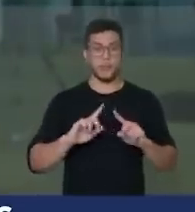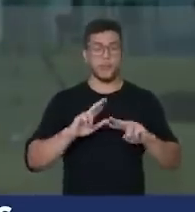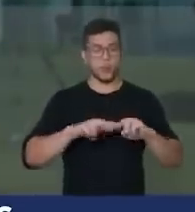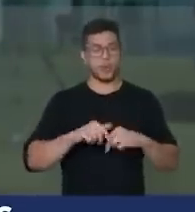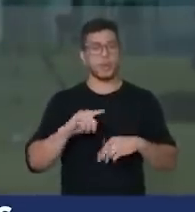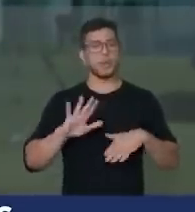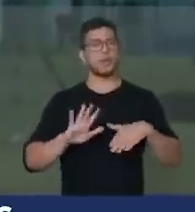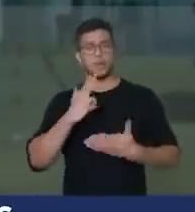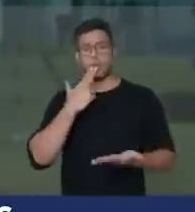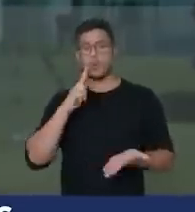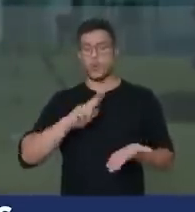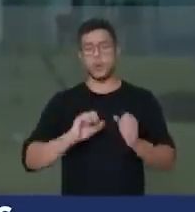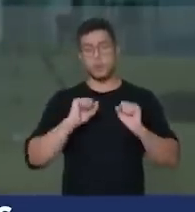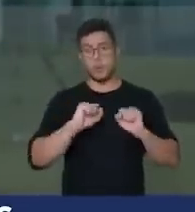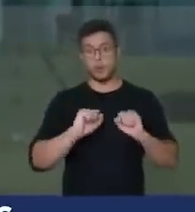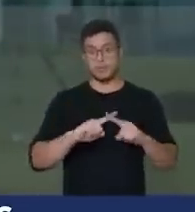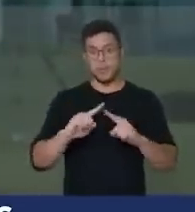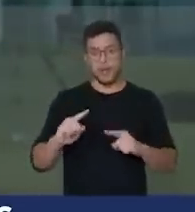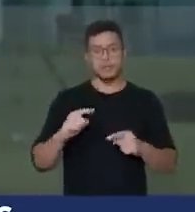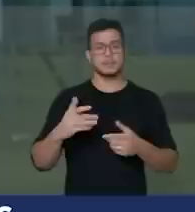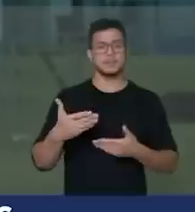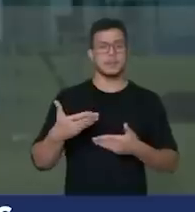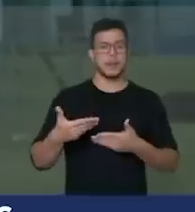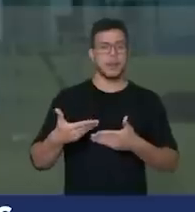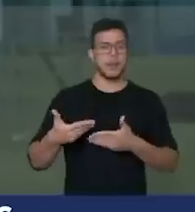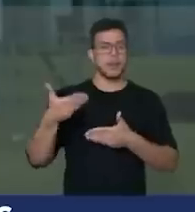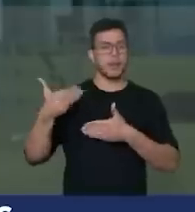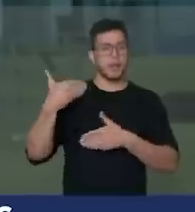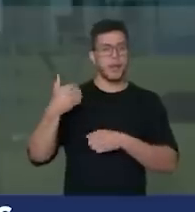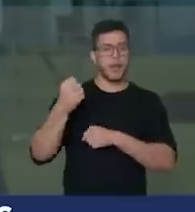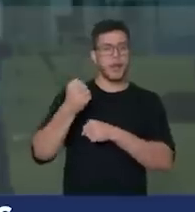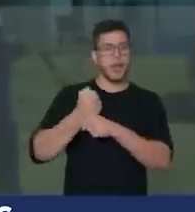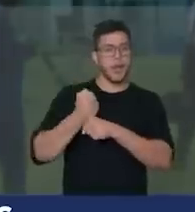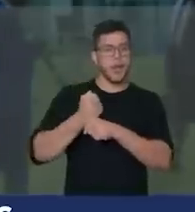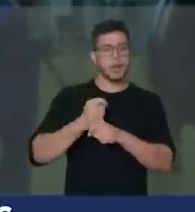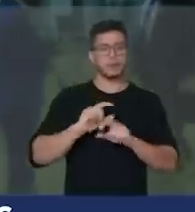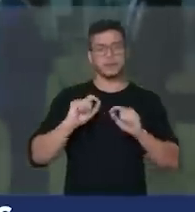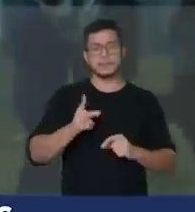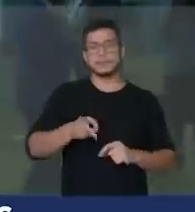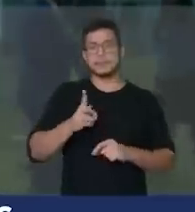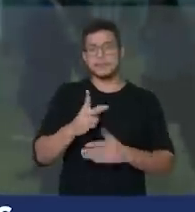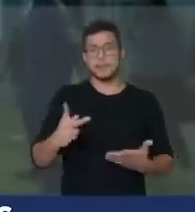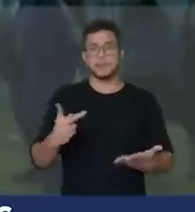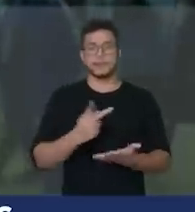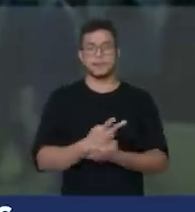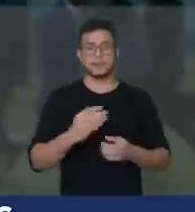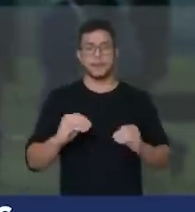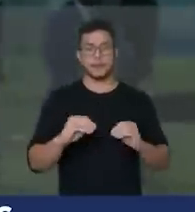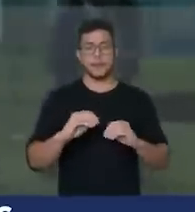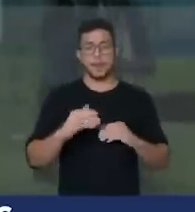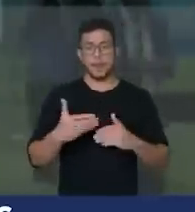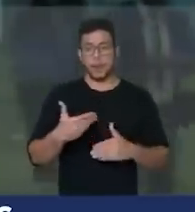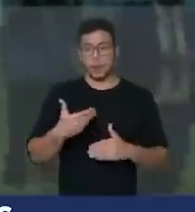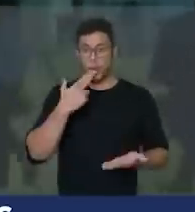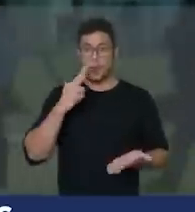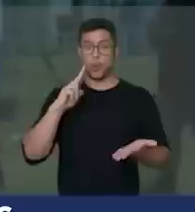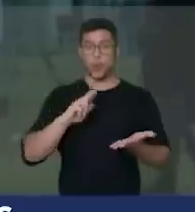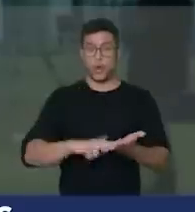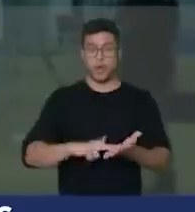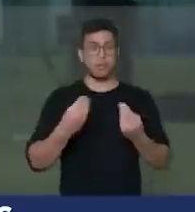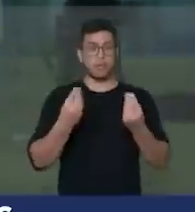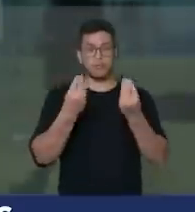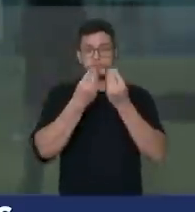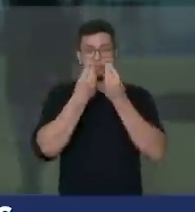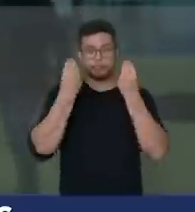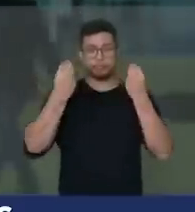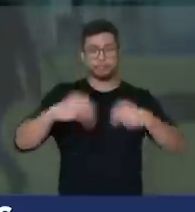empresas. O problema é que os últimos anos foram, digamos assim, dedicados ao sucateamento dos Correios. Nós tivemos aí a qualidade piorando, justamente